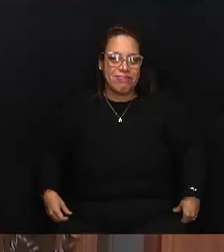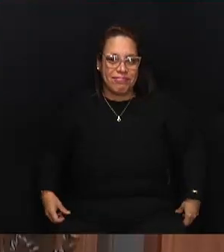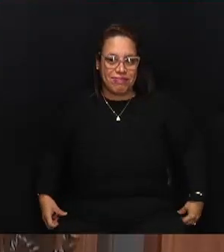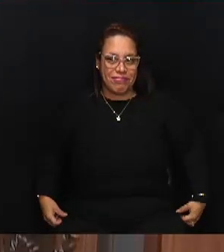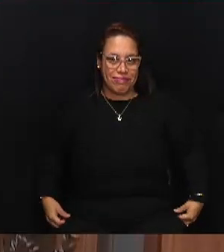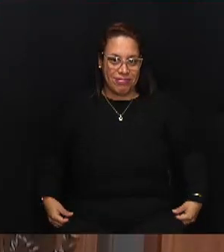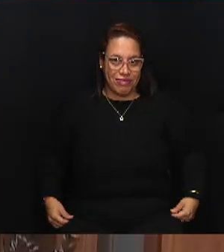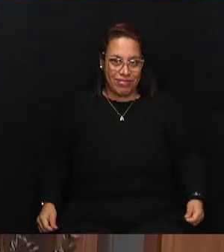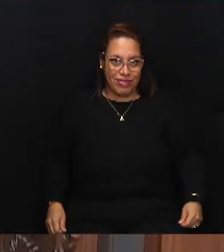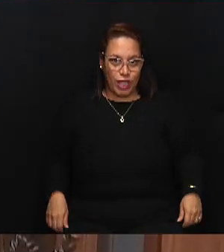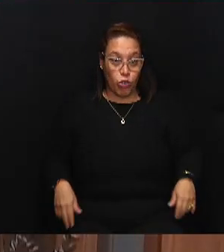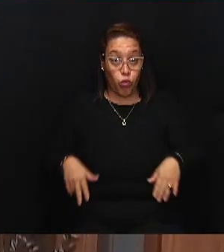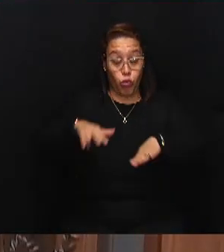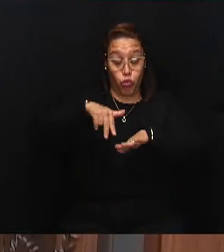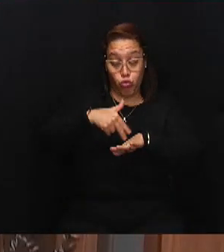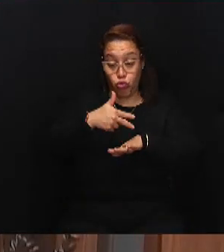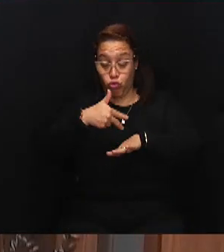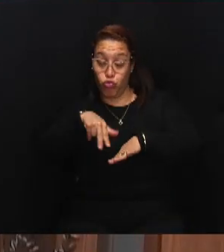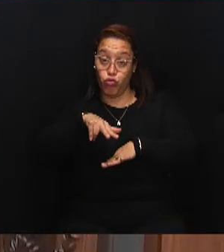De um baile.